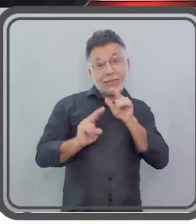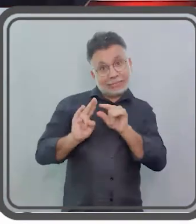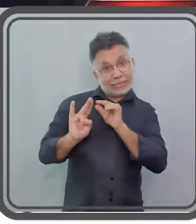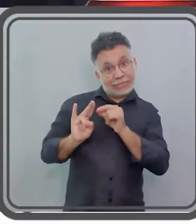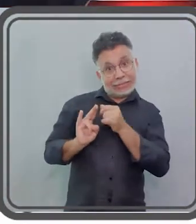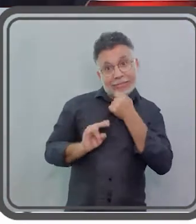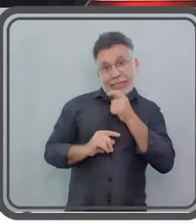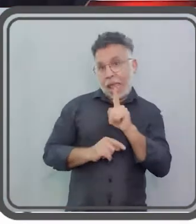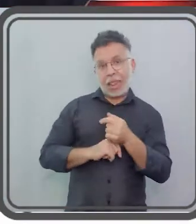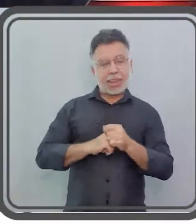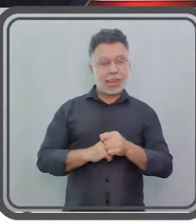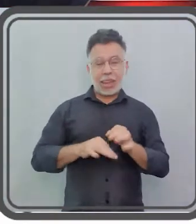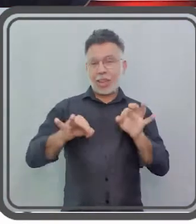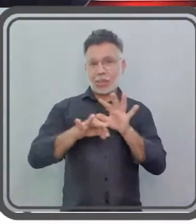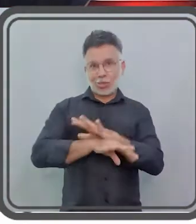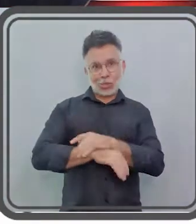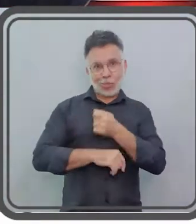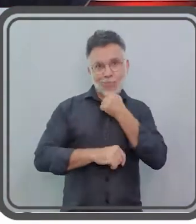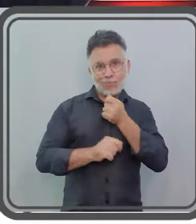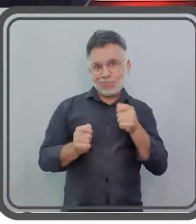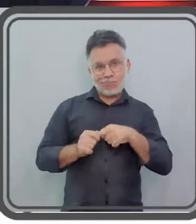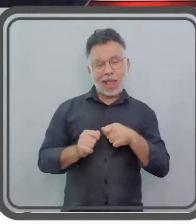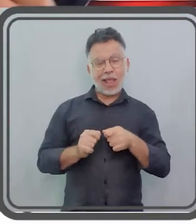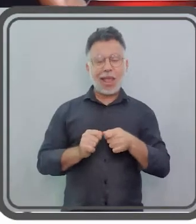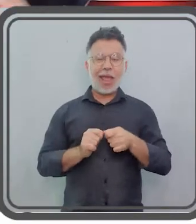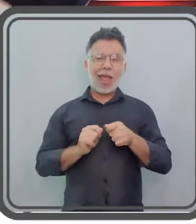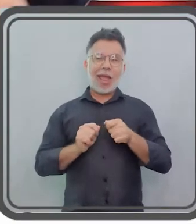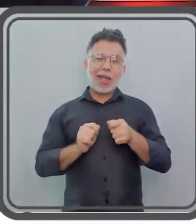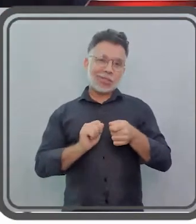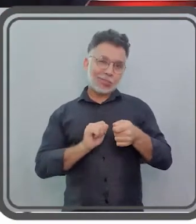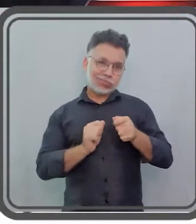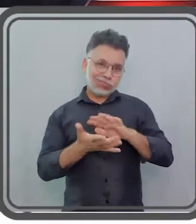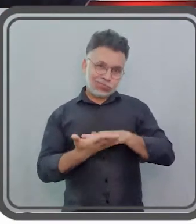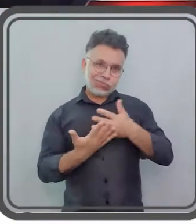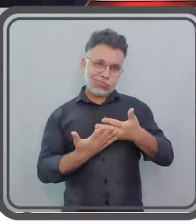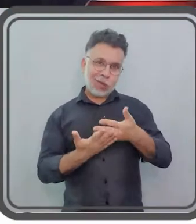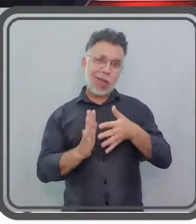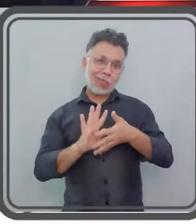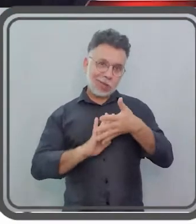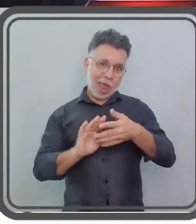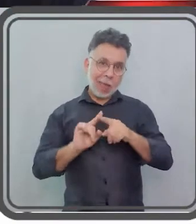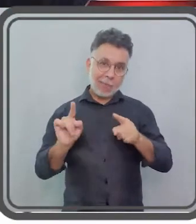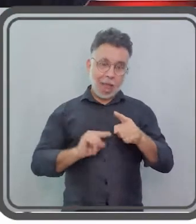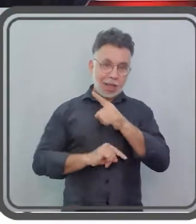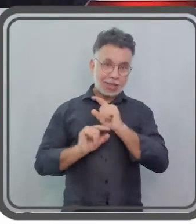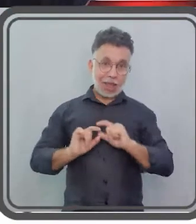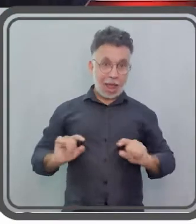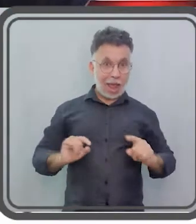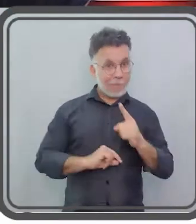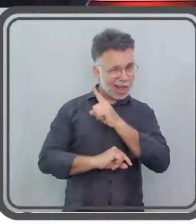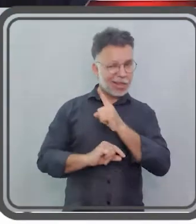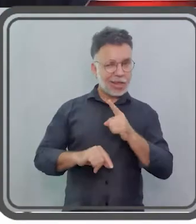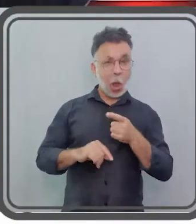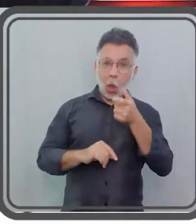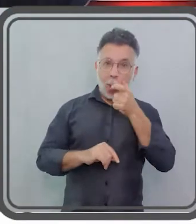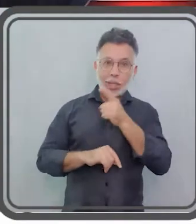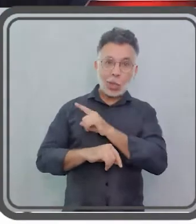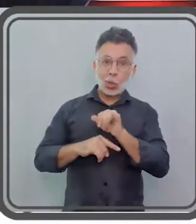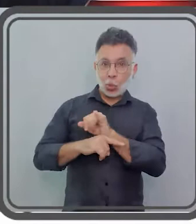criação do Ao Vivo aqui, ainda não é possível trazer essa acessibilidade, mas estou dando um recado aqui para a gente mandar o pessoal lá para o YouTube, quem precisa